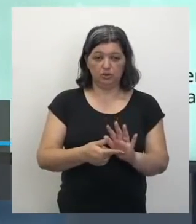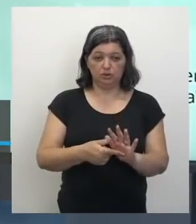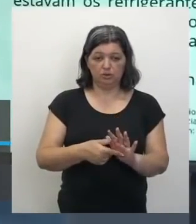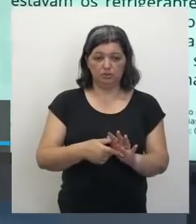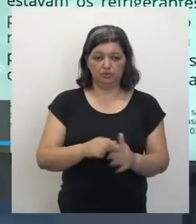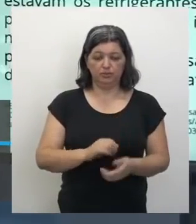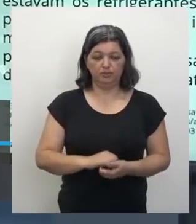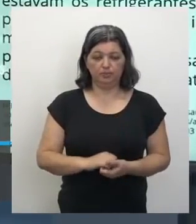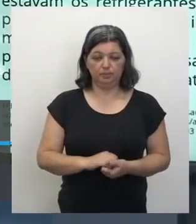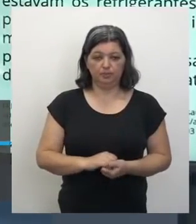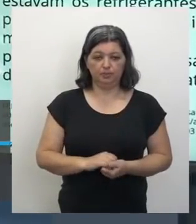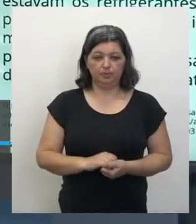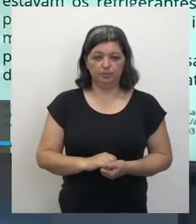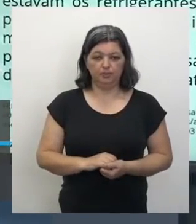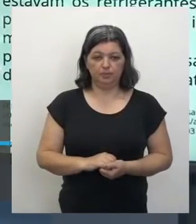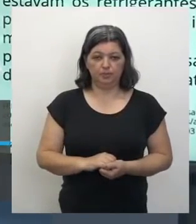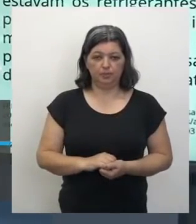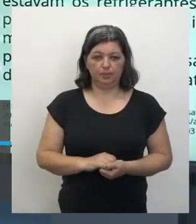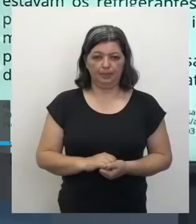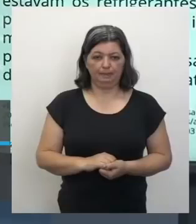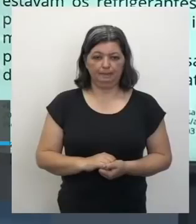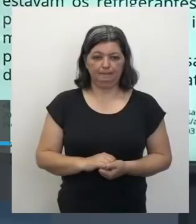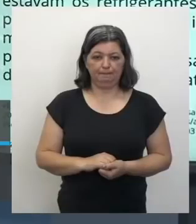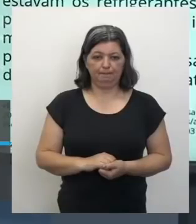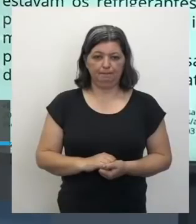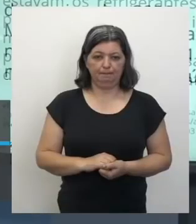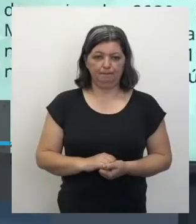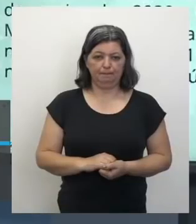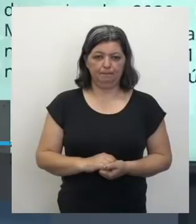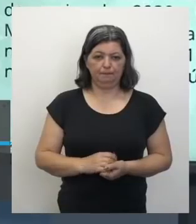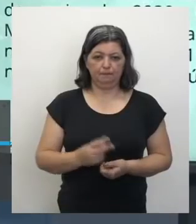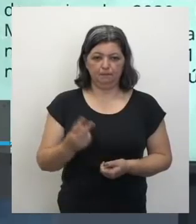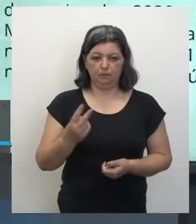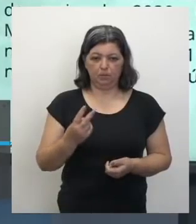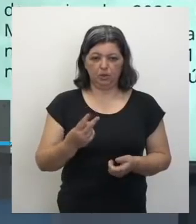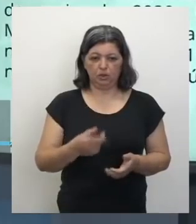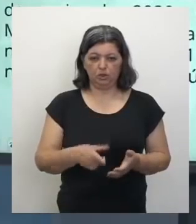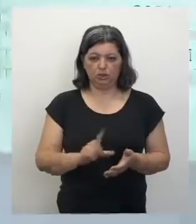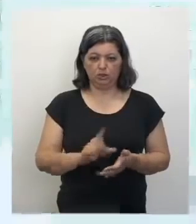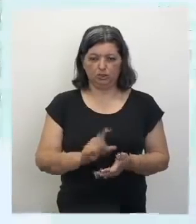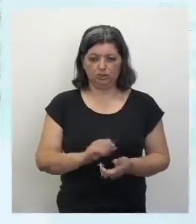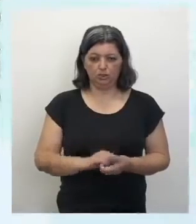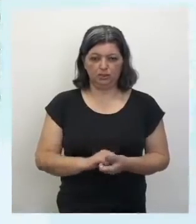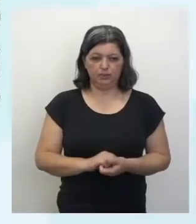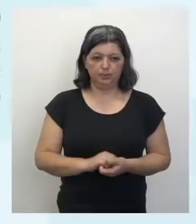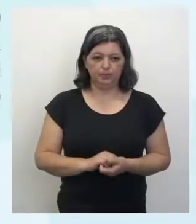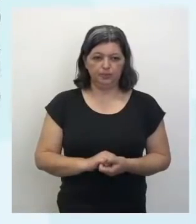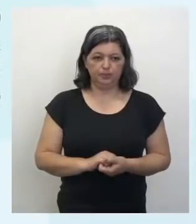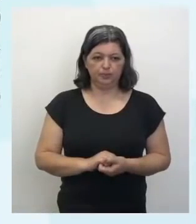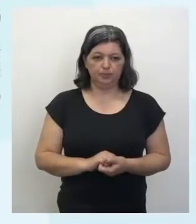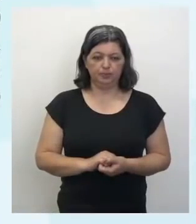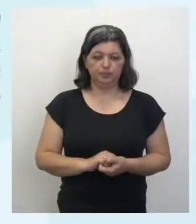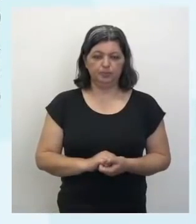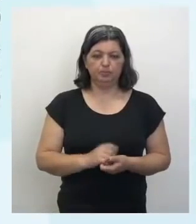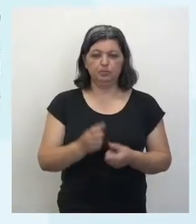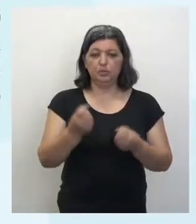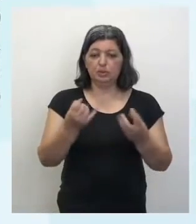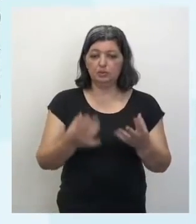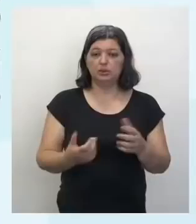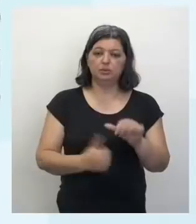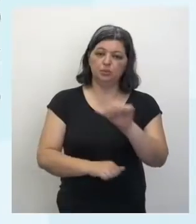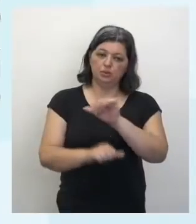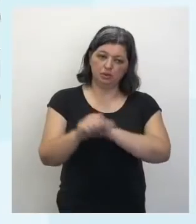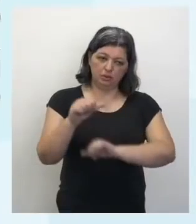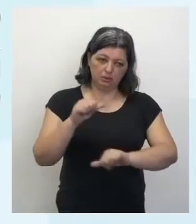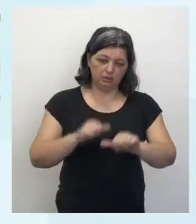lembro agora o... Não, penúltimo então, desculpa. Isso, olha aqui, ó. Para identificar mudanças